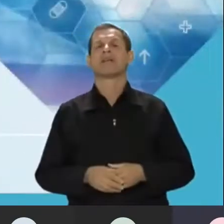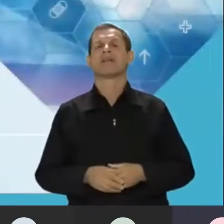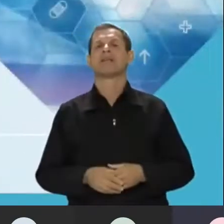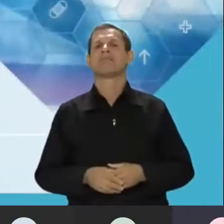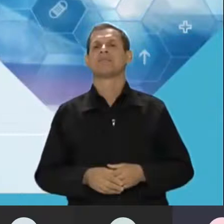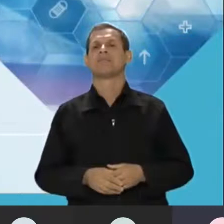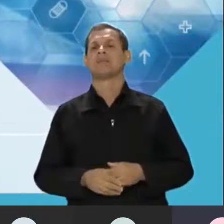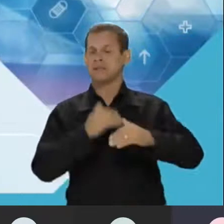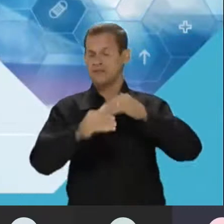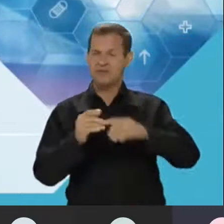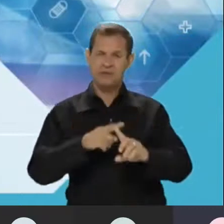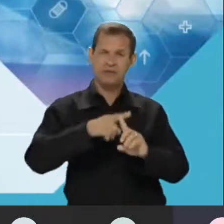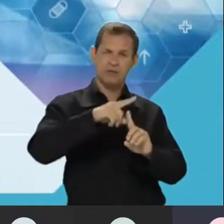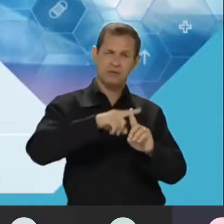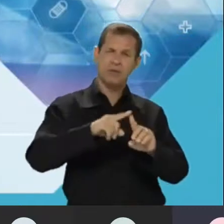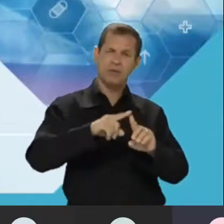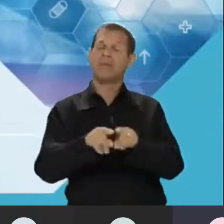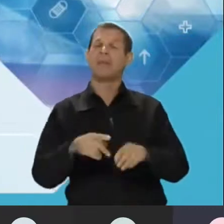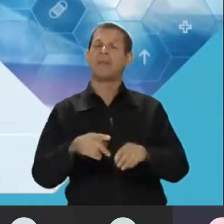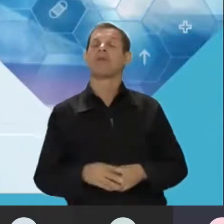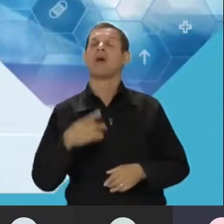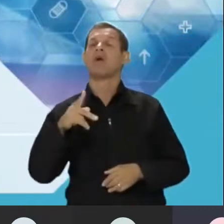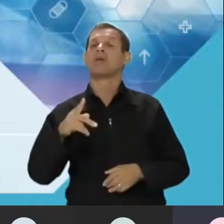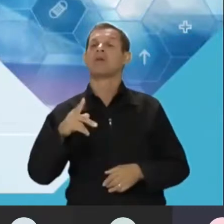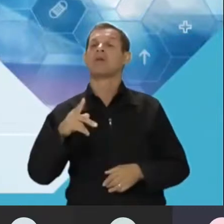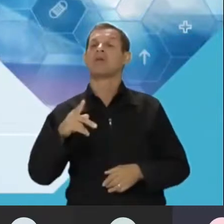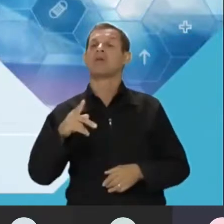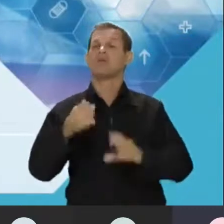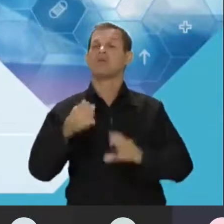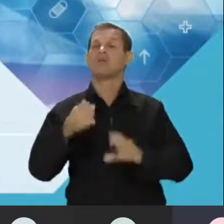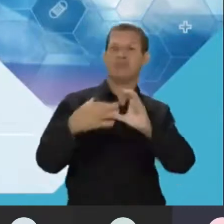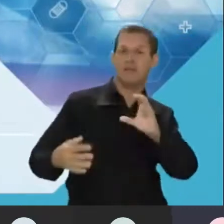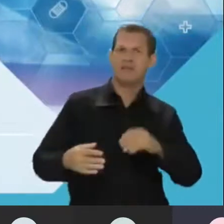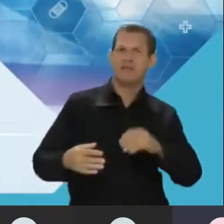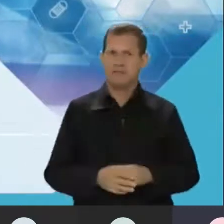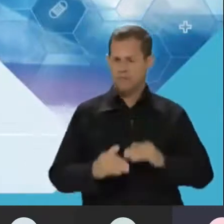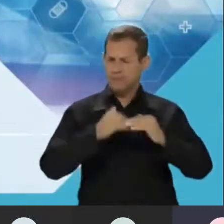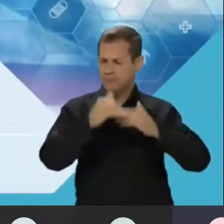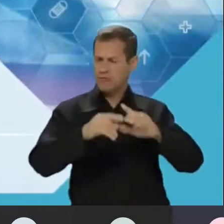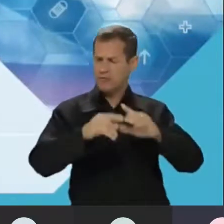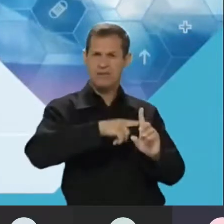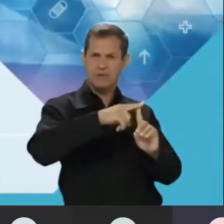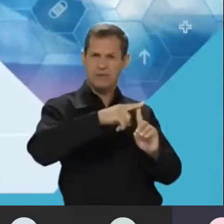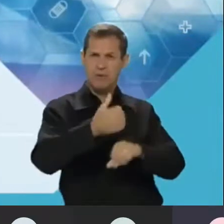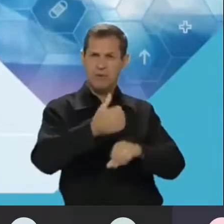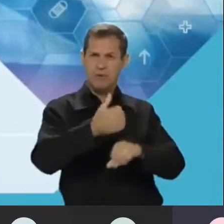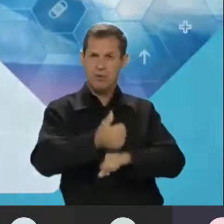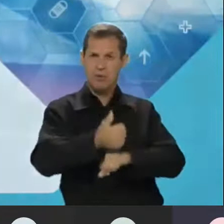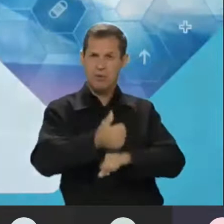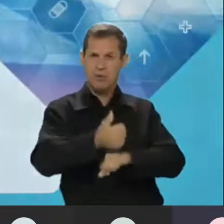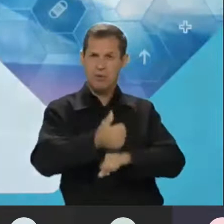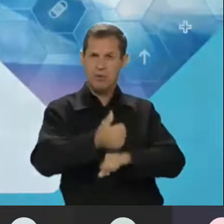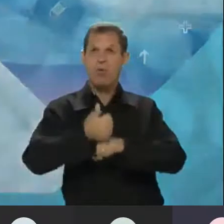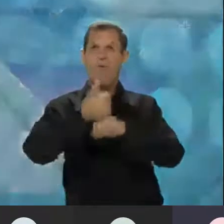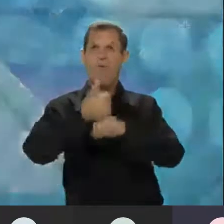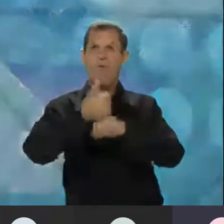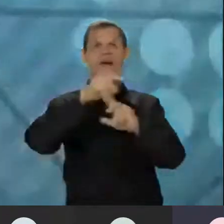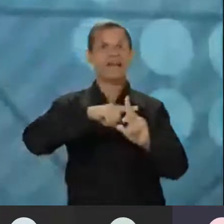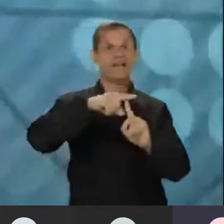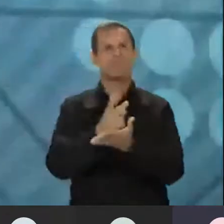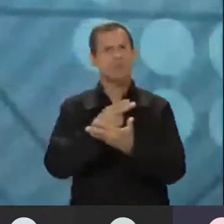é desempenho térmico e quais as suas aplicações. Desempenho térmico e conforto térmico é a